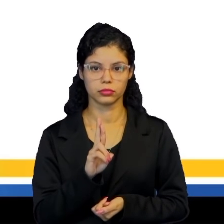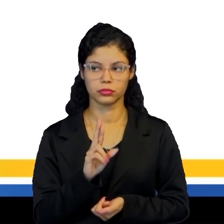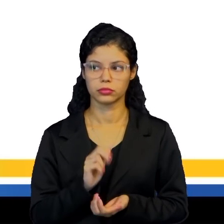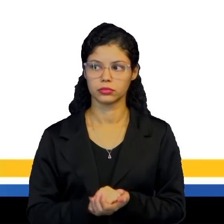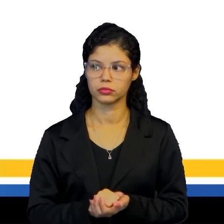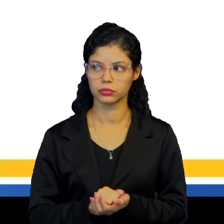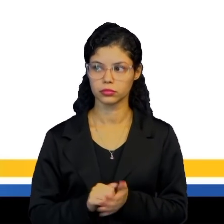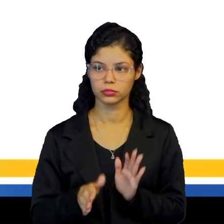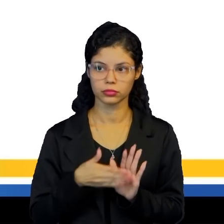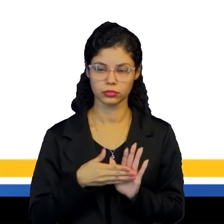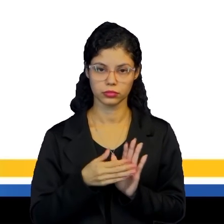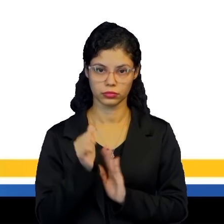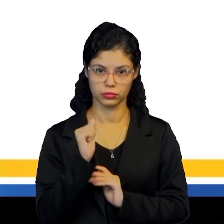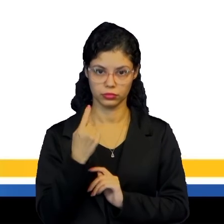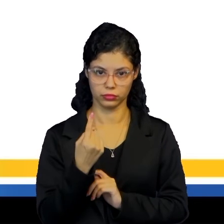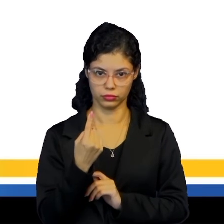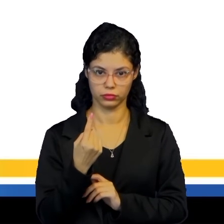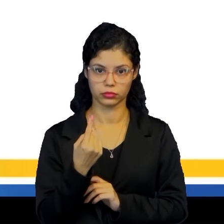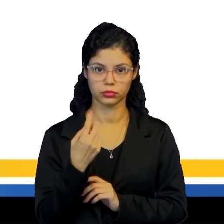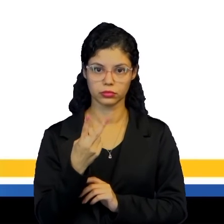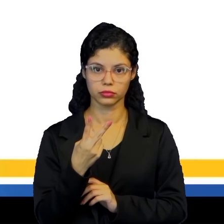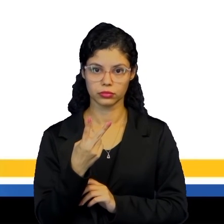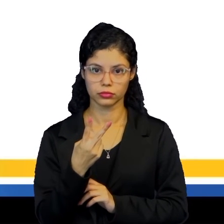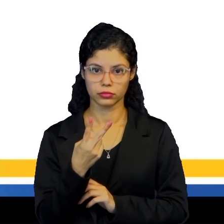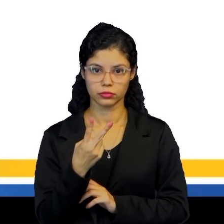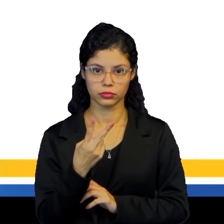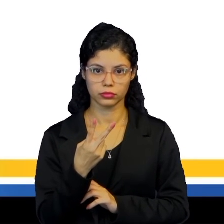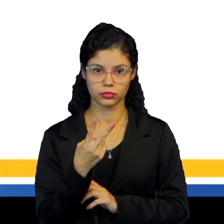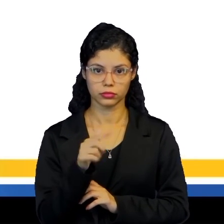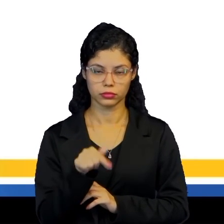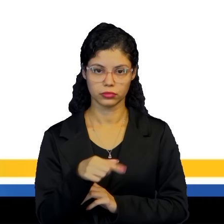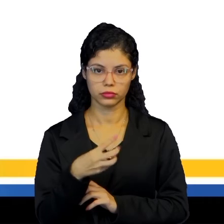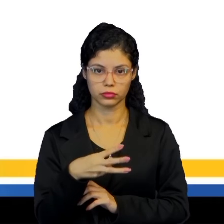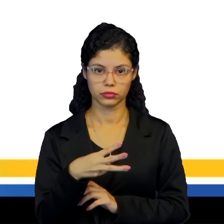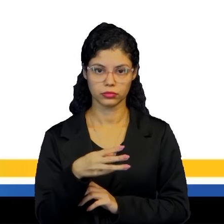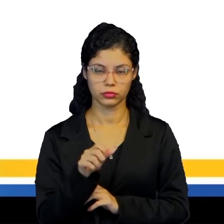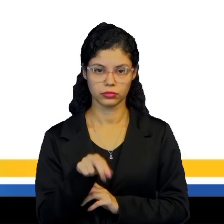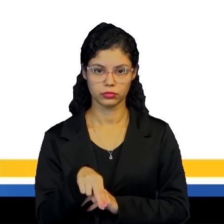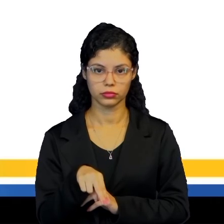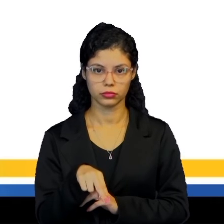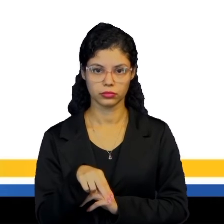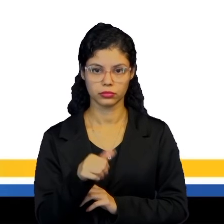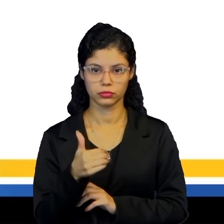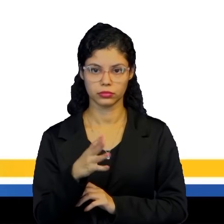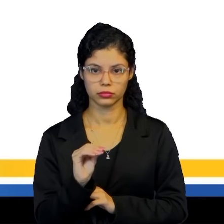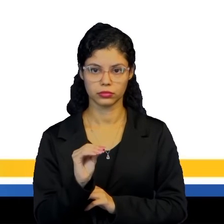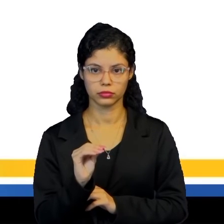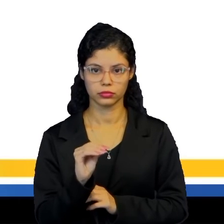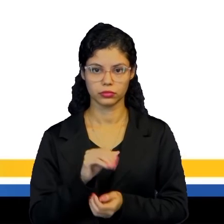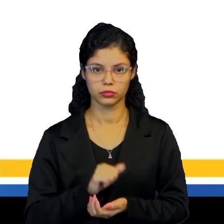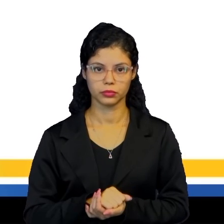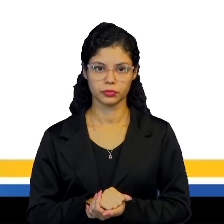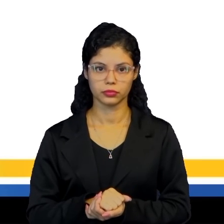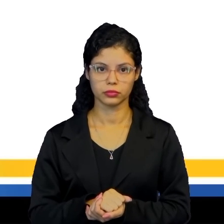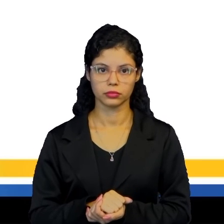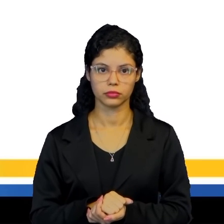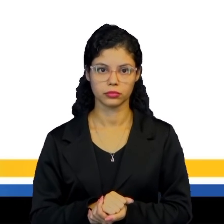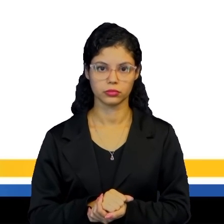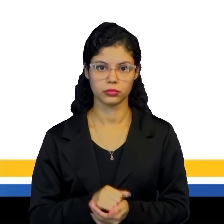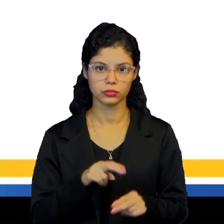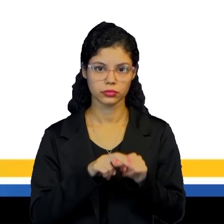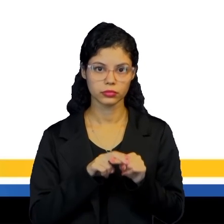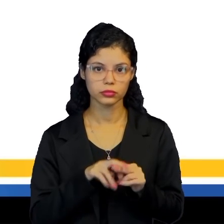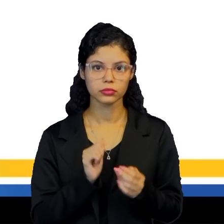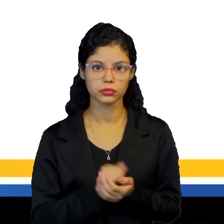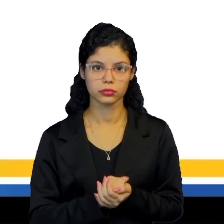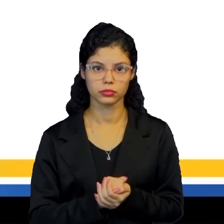As propriedades. O A1 vale 2, a minha razão vale 3 e o meu número 10.